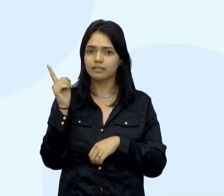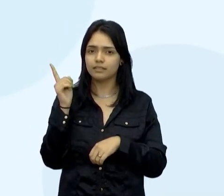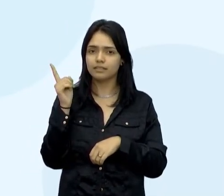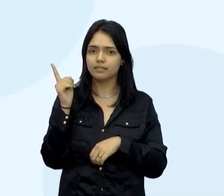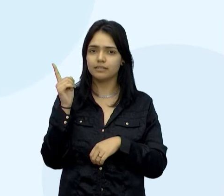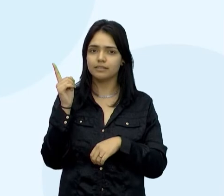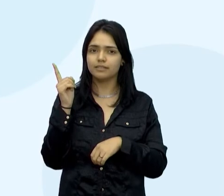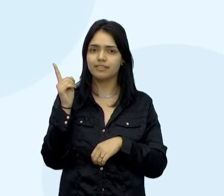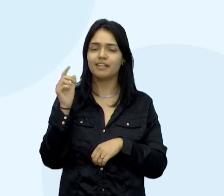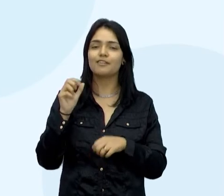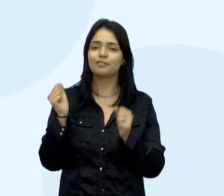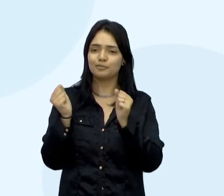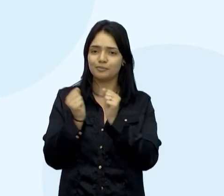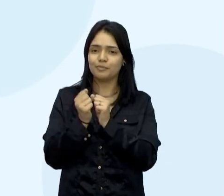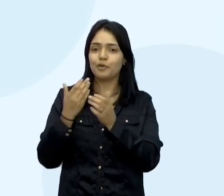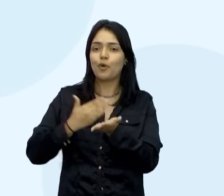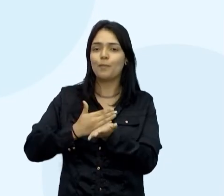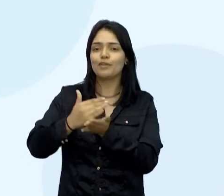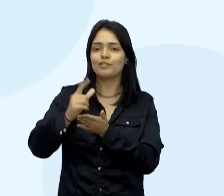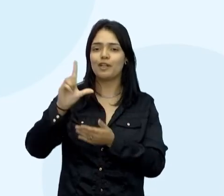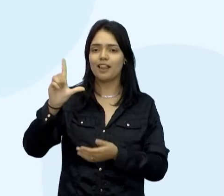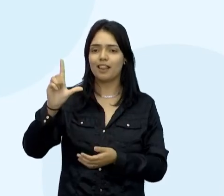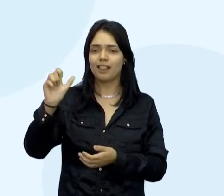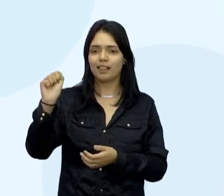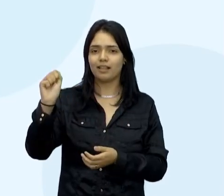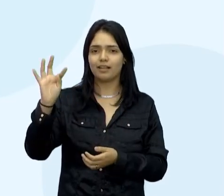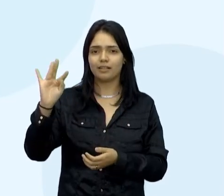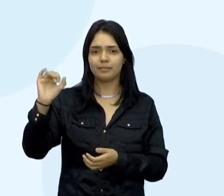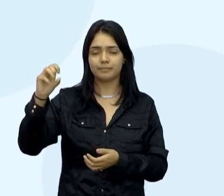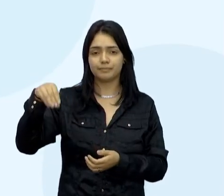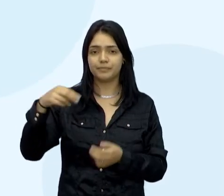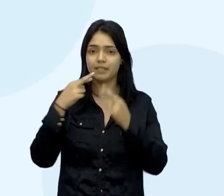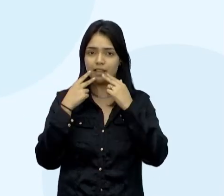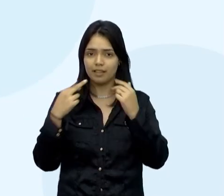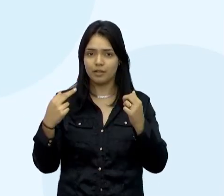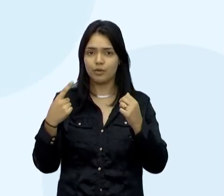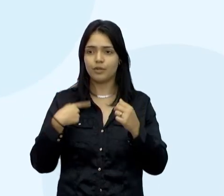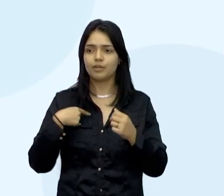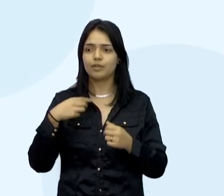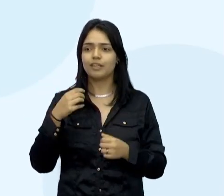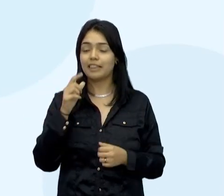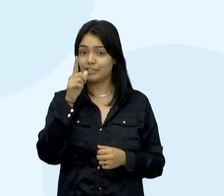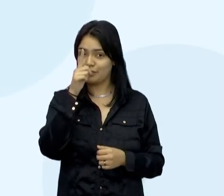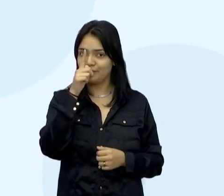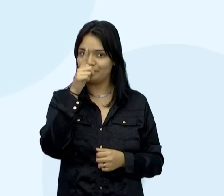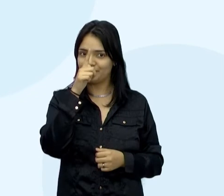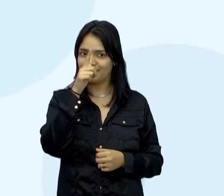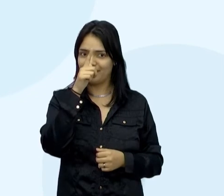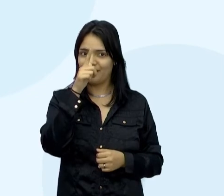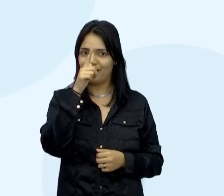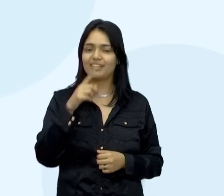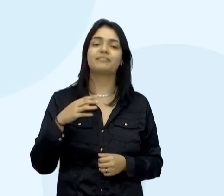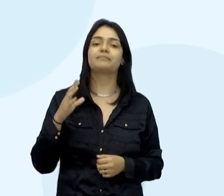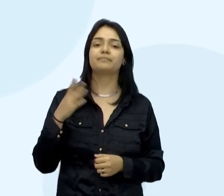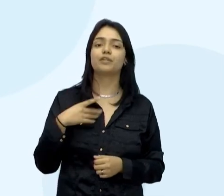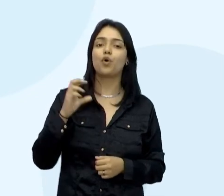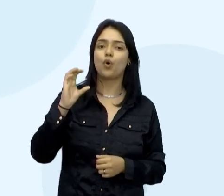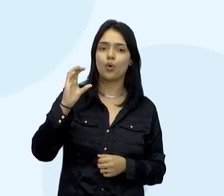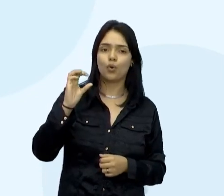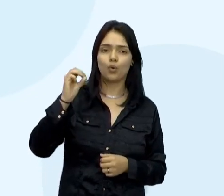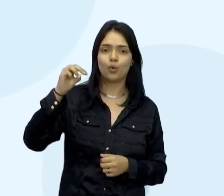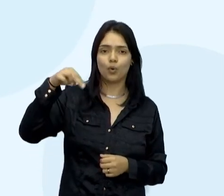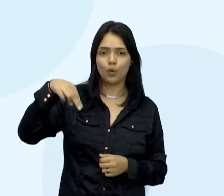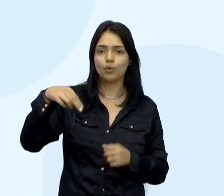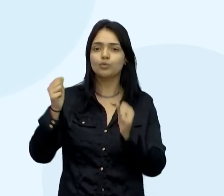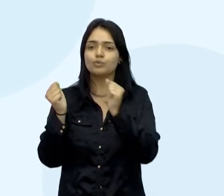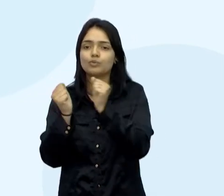do latim, onde eu tenho a junção de com mais sanguíneo, ou seja, né, do mesmo sangue. Então,